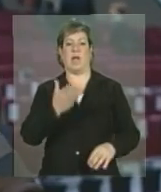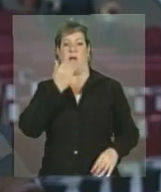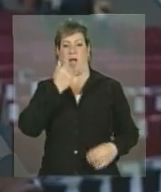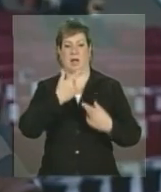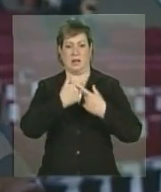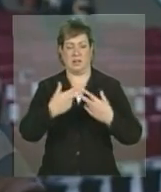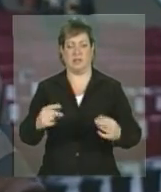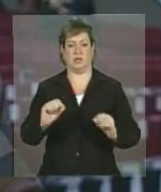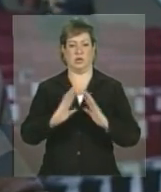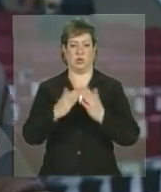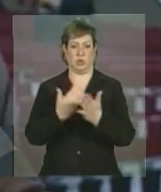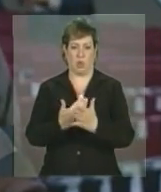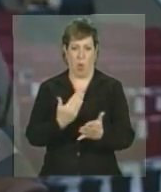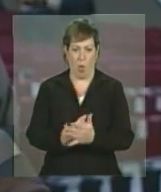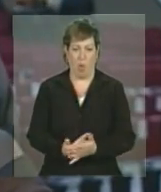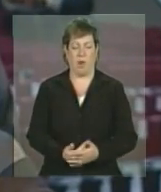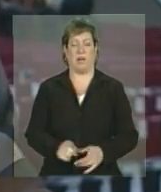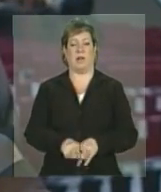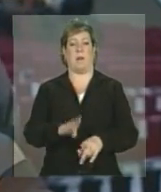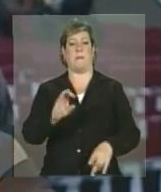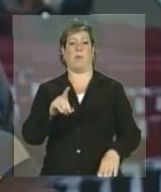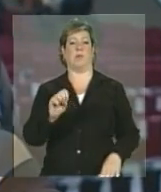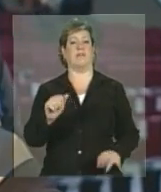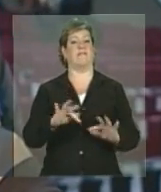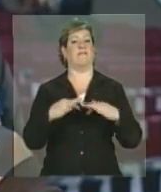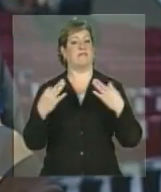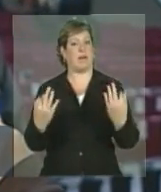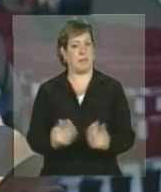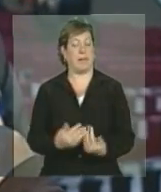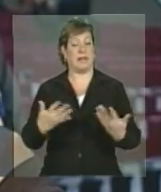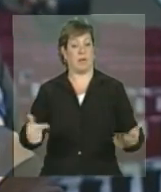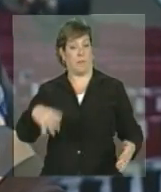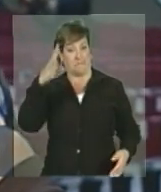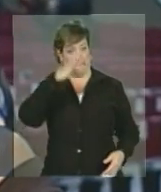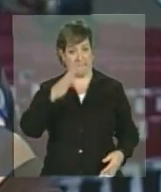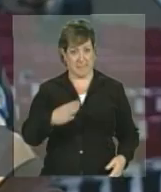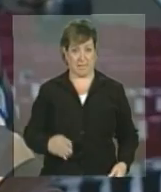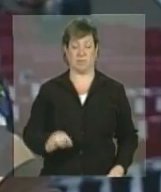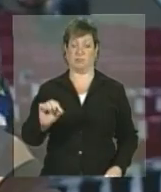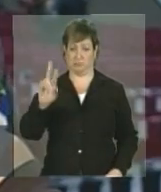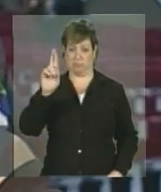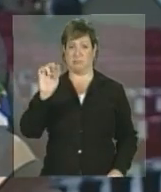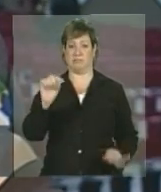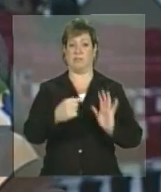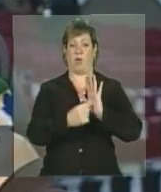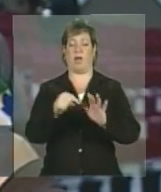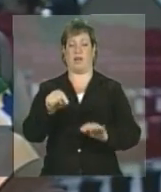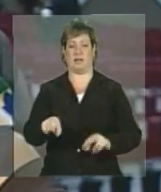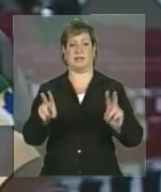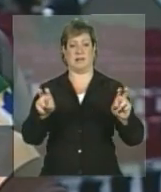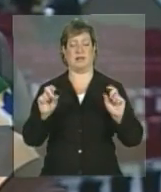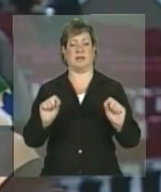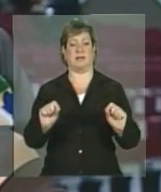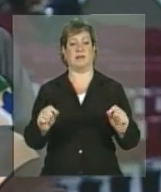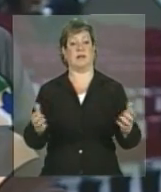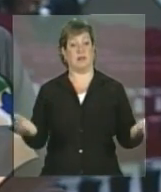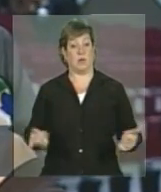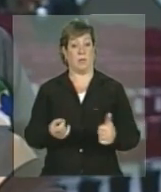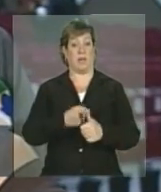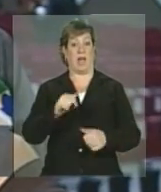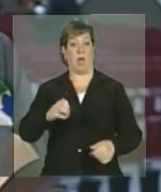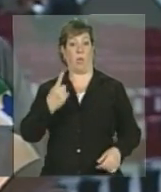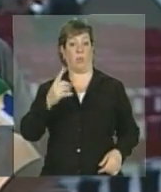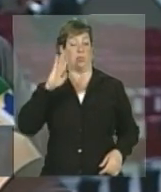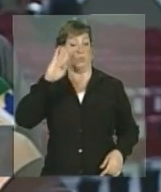a Bolsa Família. O Brasil, então, é uma referência nessa matéria. Por isso, foi um dos primeiros e hoje é um dos